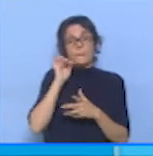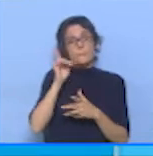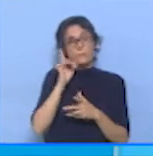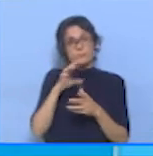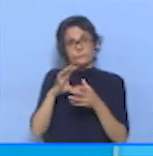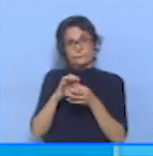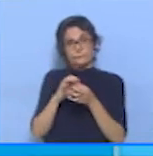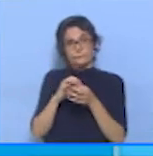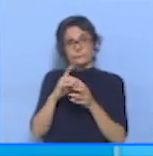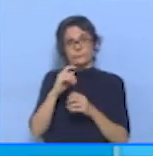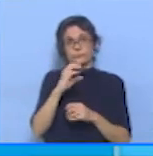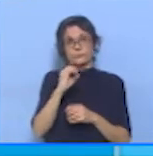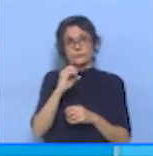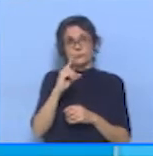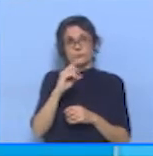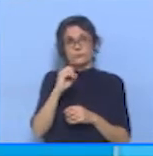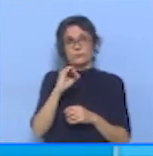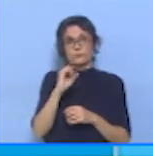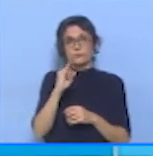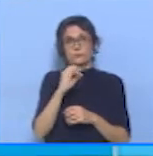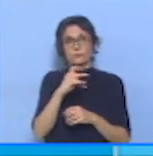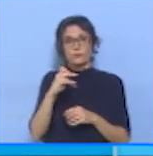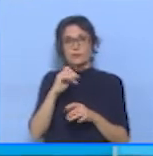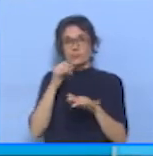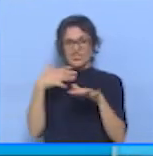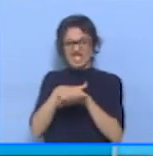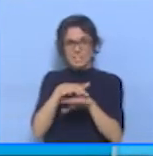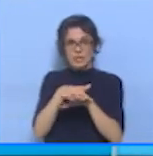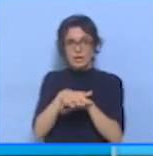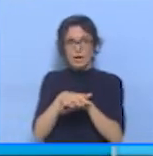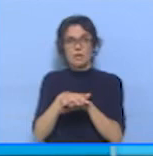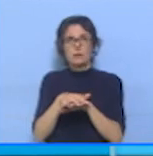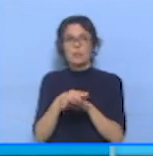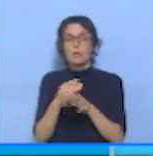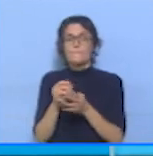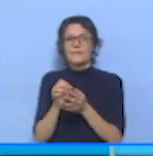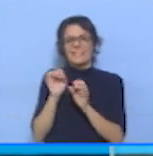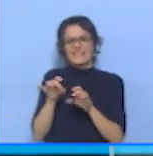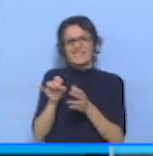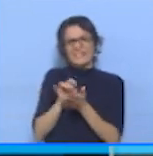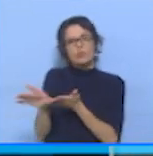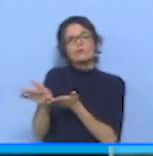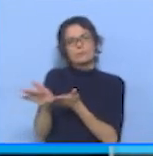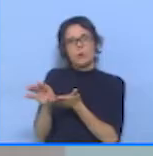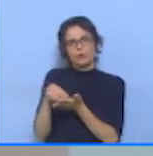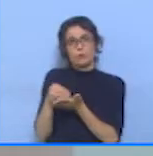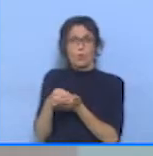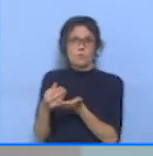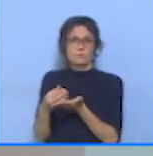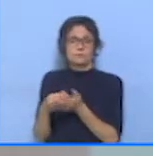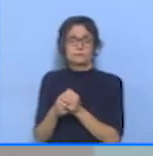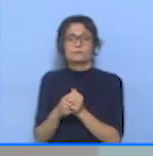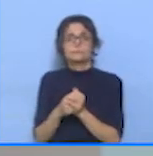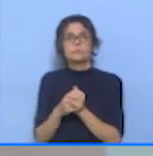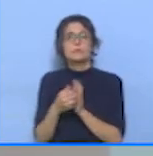na transformação social que nós desejamos, não é? Que não exclua os mais pobres. Mas essa mudança